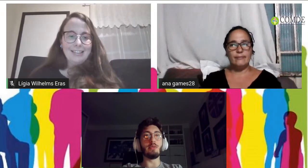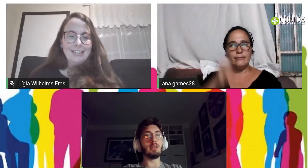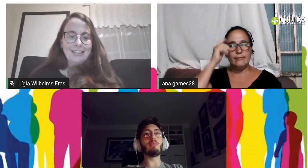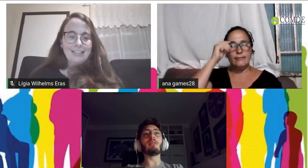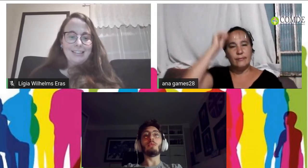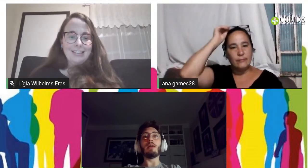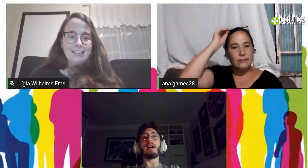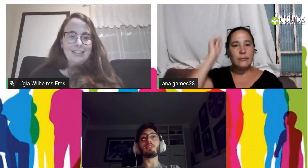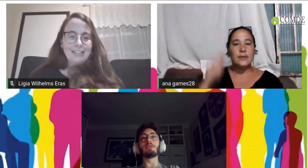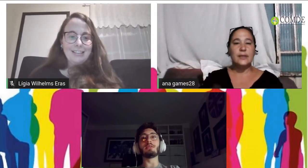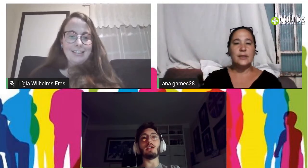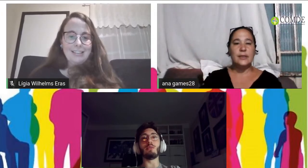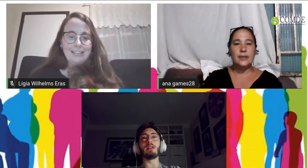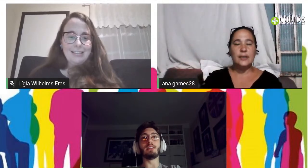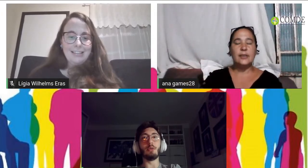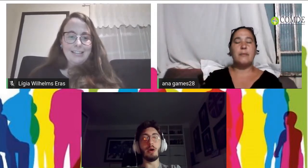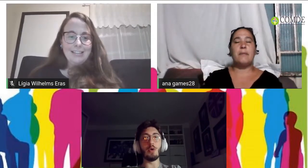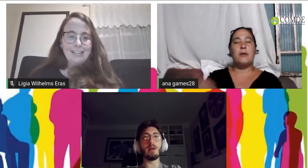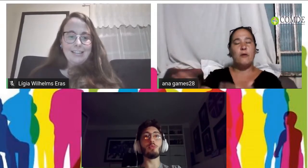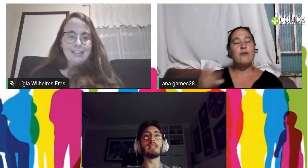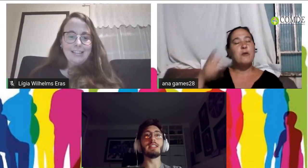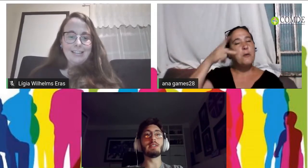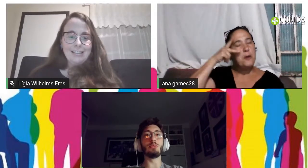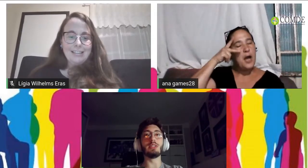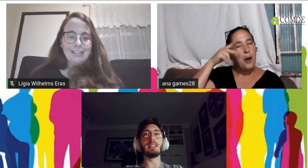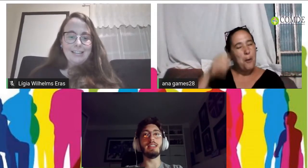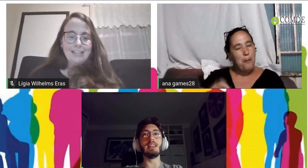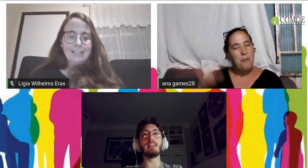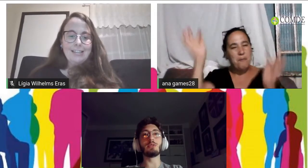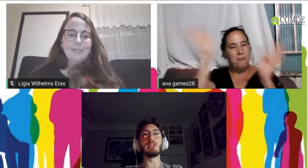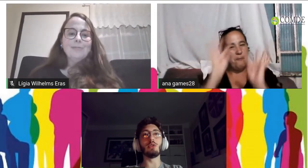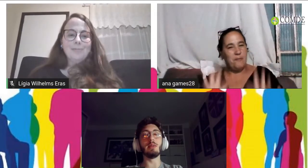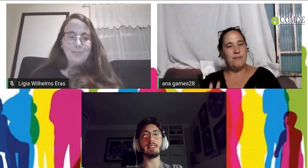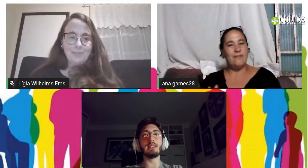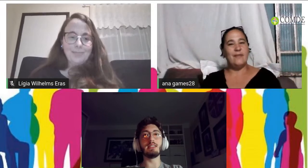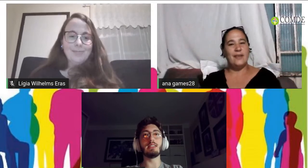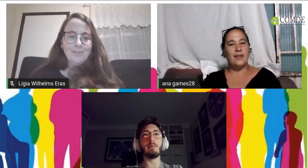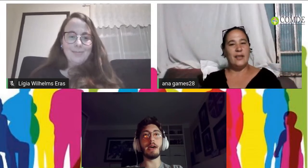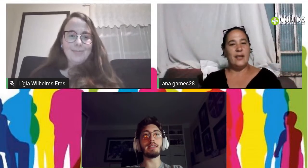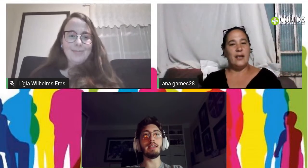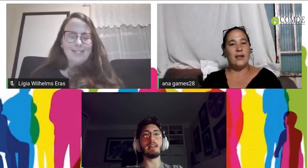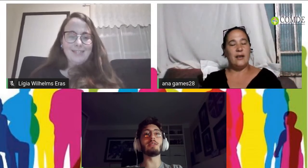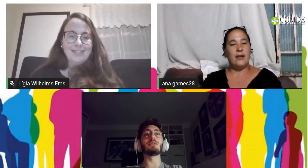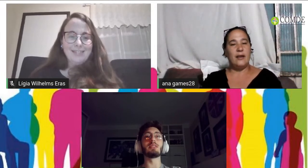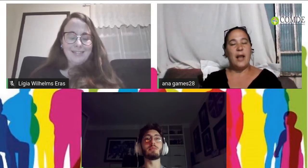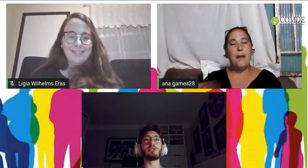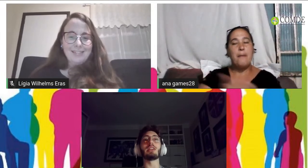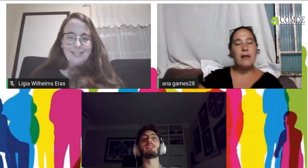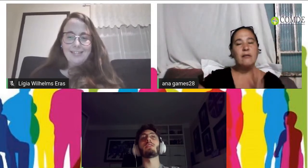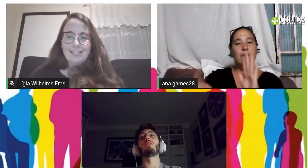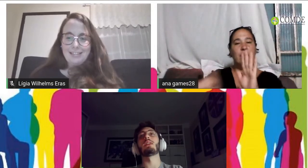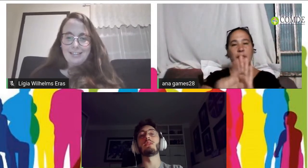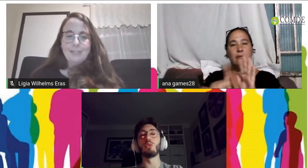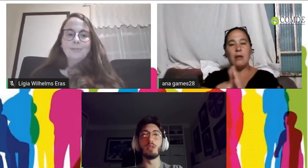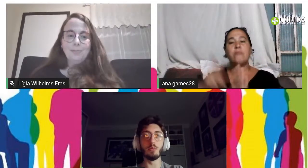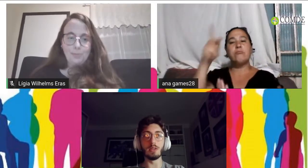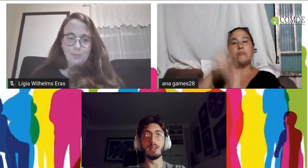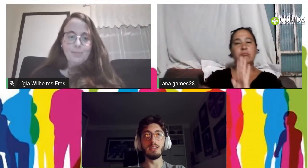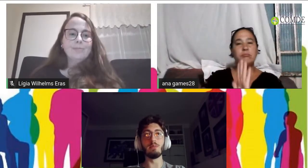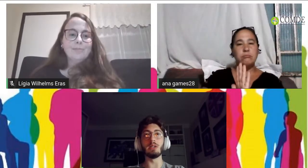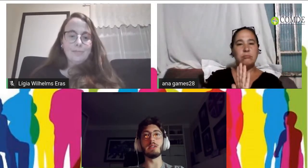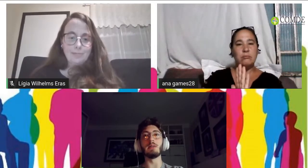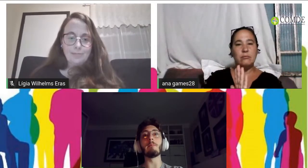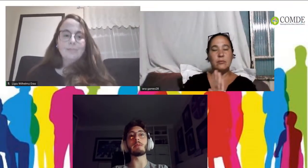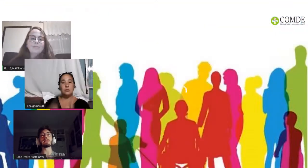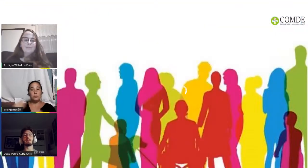pelo convite do Paulo é uma honra poder poder estar aqui ele auxiliou bastante na parte legal do nosso projeto que é uma parte muito